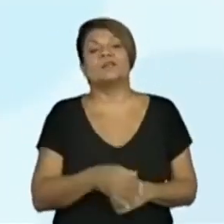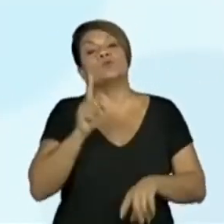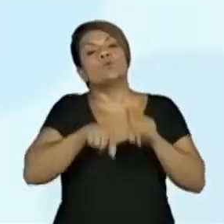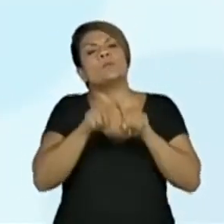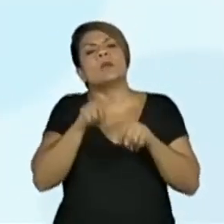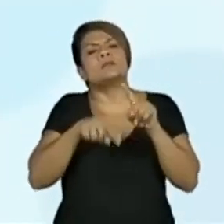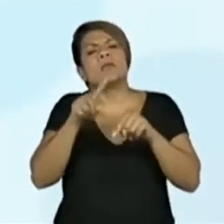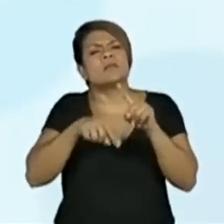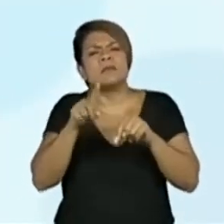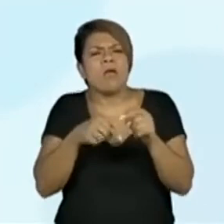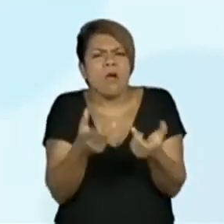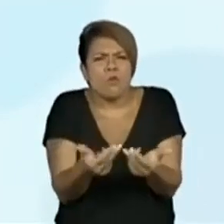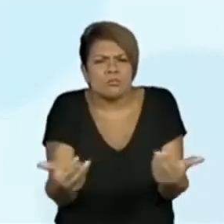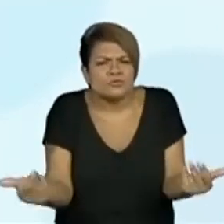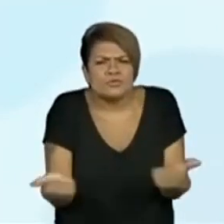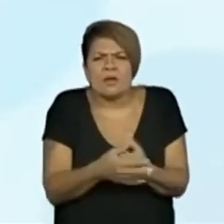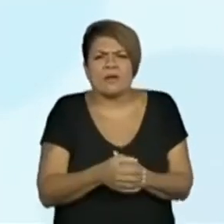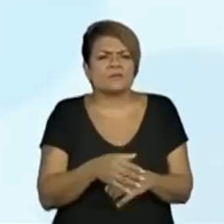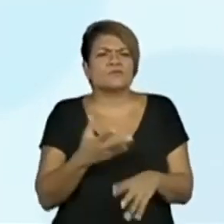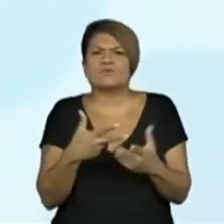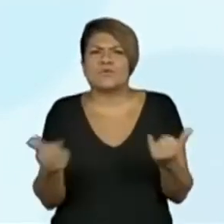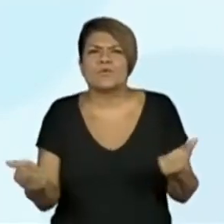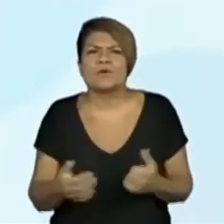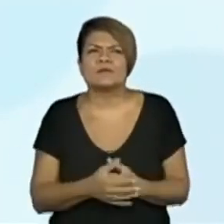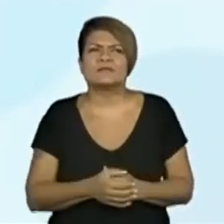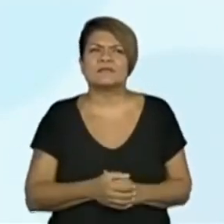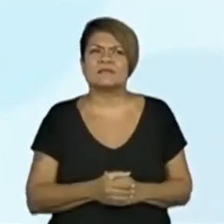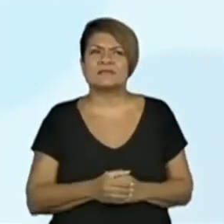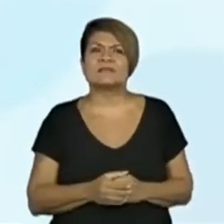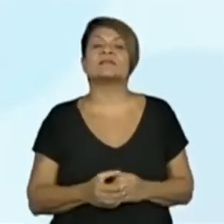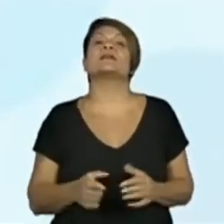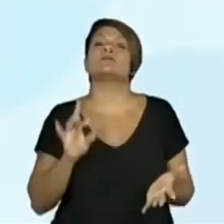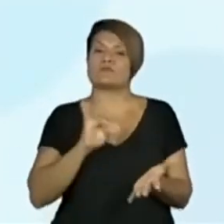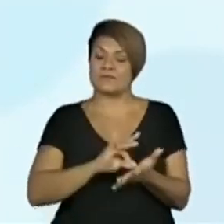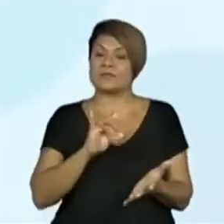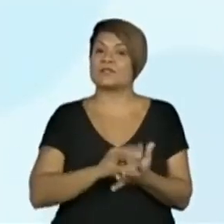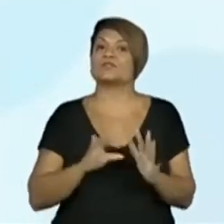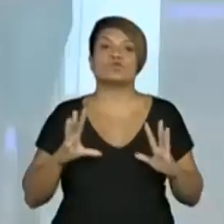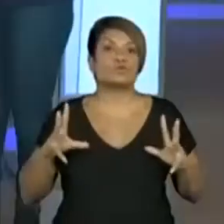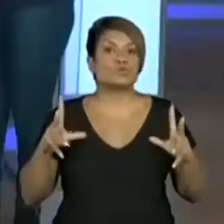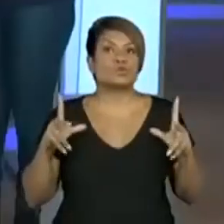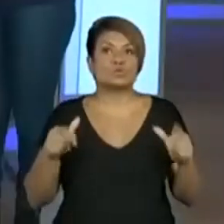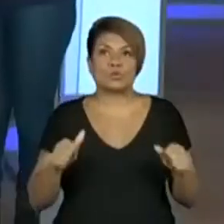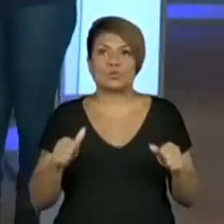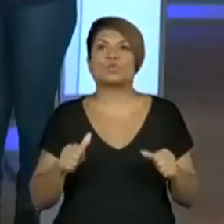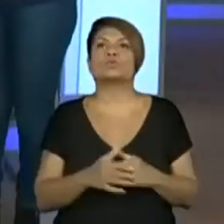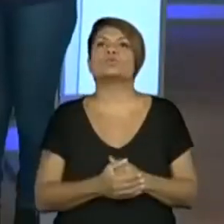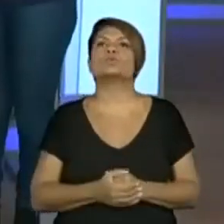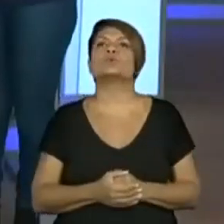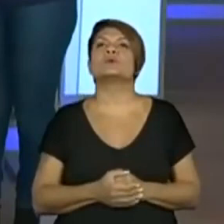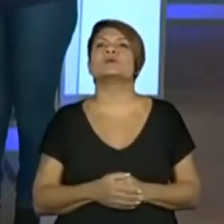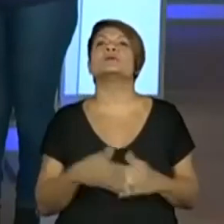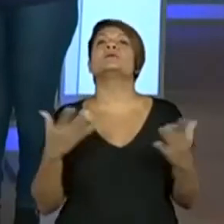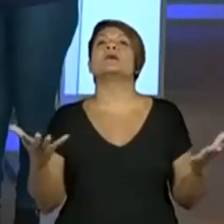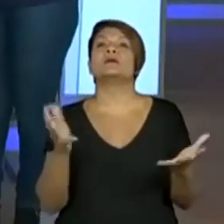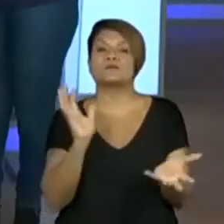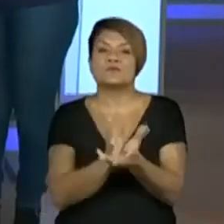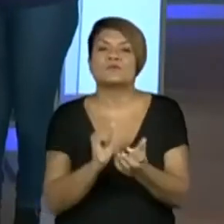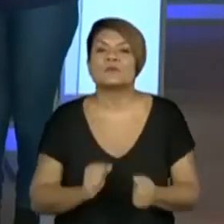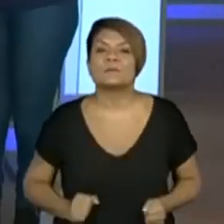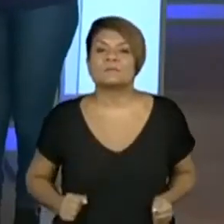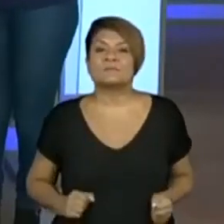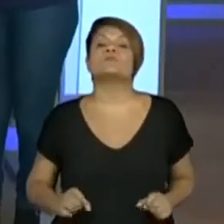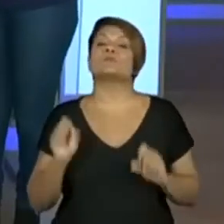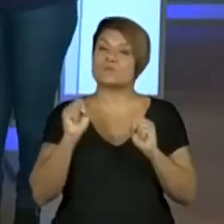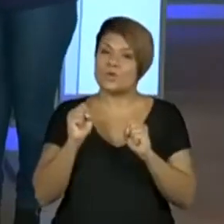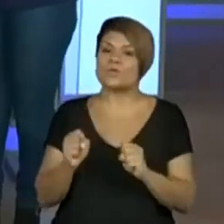feitos né todos esses objetos essas coisas certa né propriedade aqui no tudo tudo e aí turminha E aí